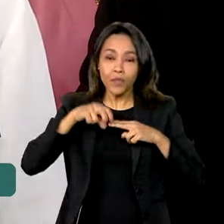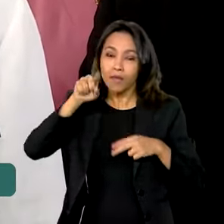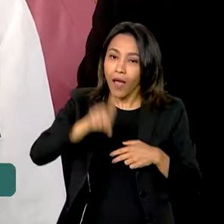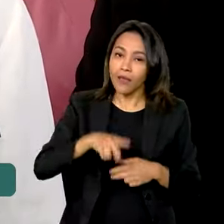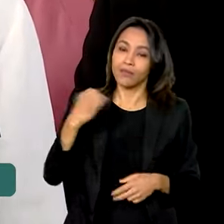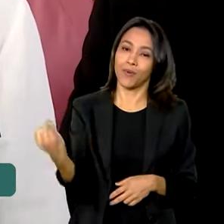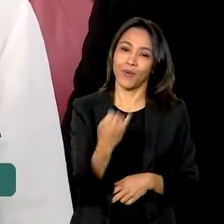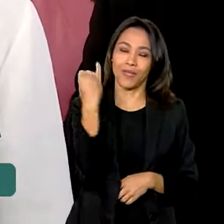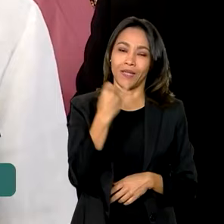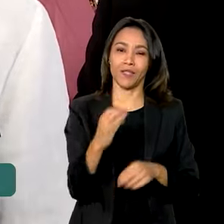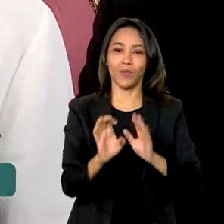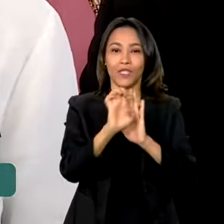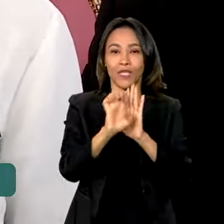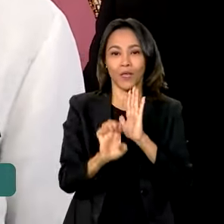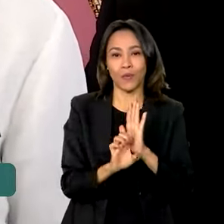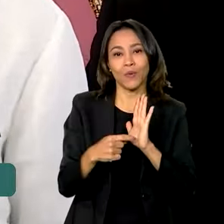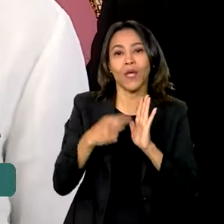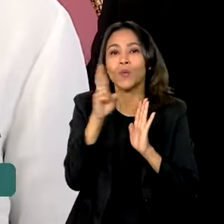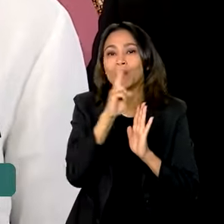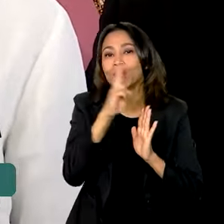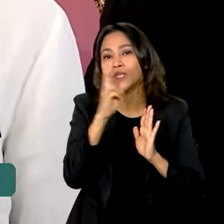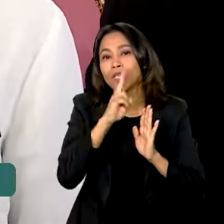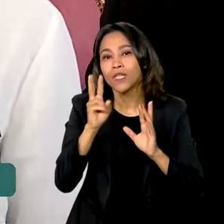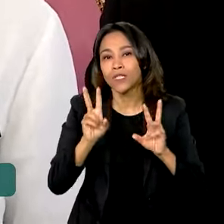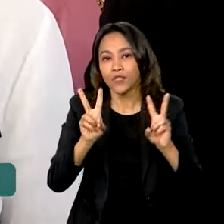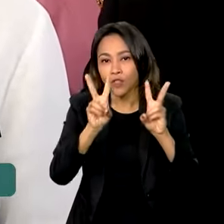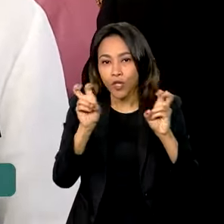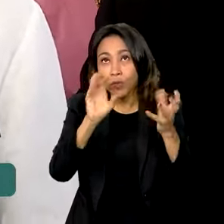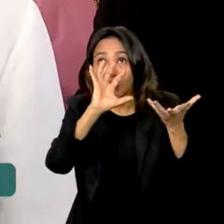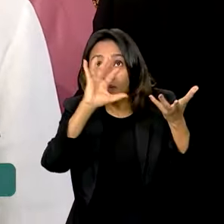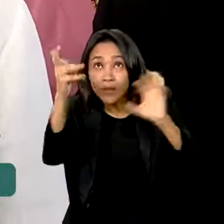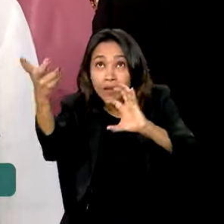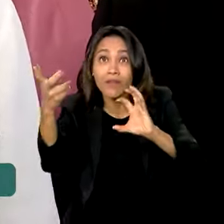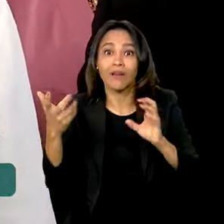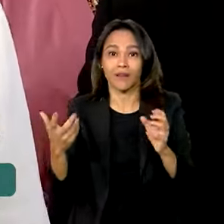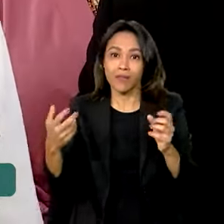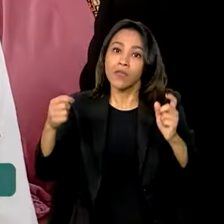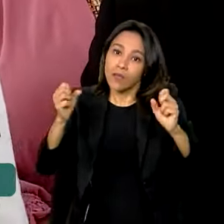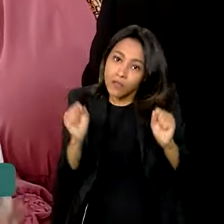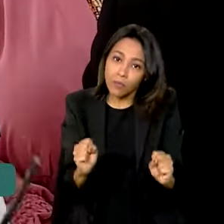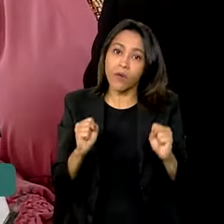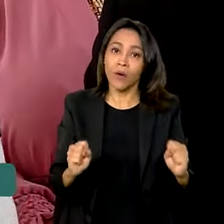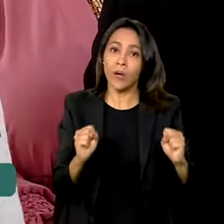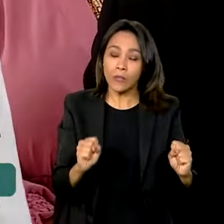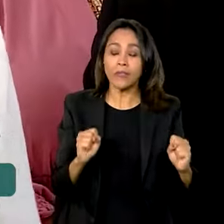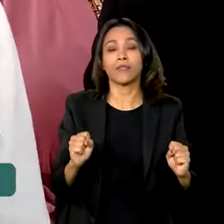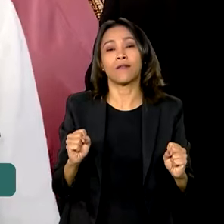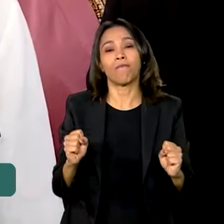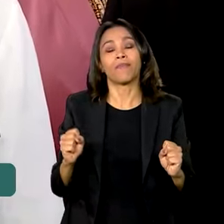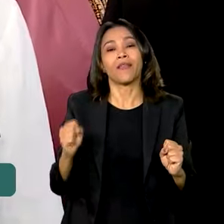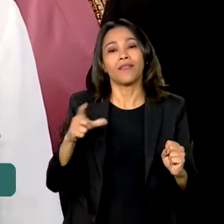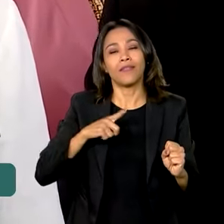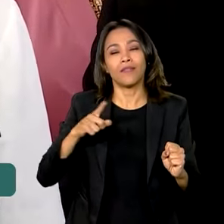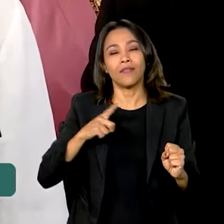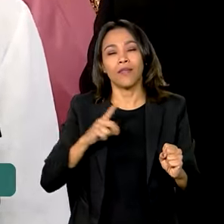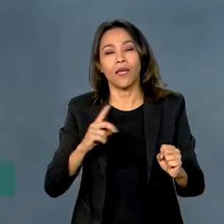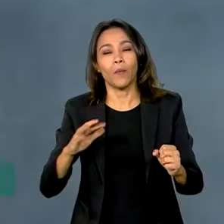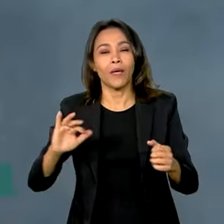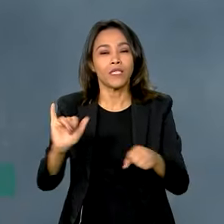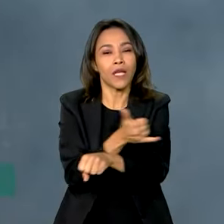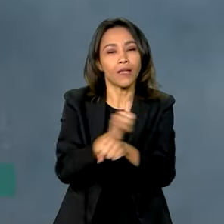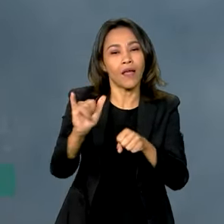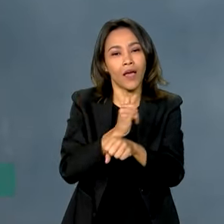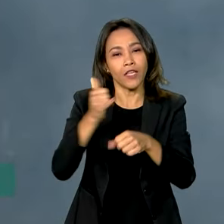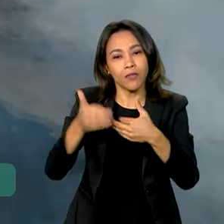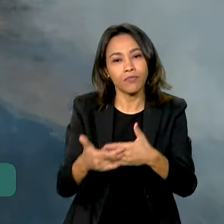o Estatuto da Emergência Climática, para que a gente possa fazer exatamente esse tipo de ação preventiva.